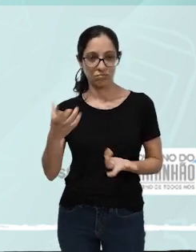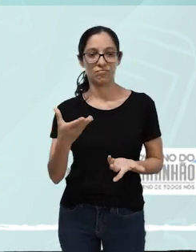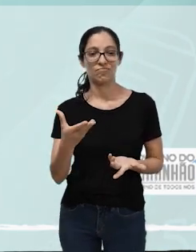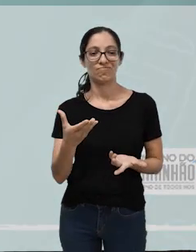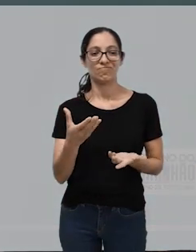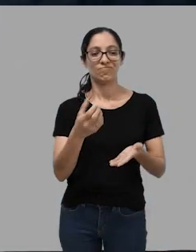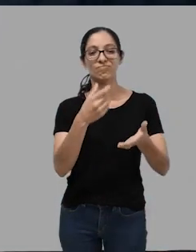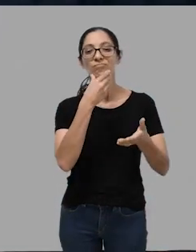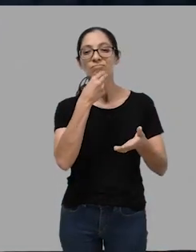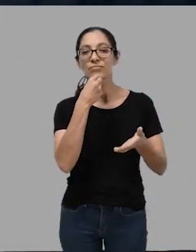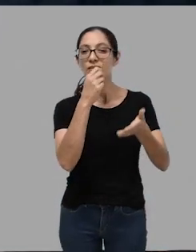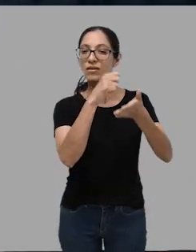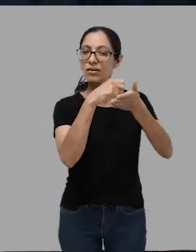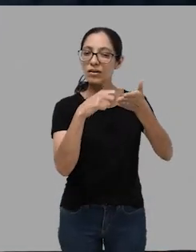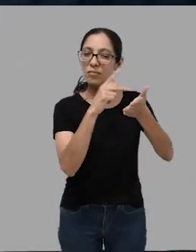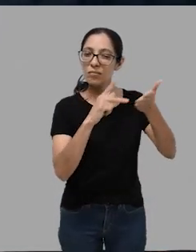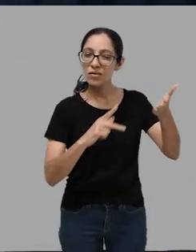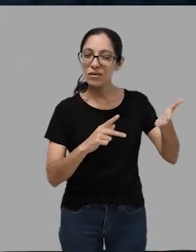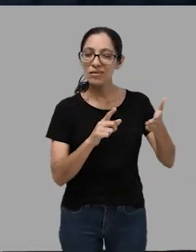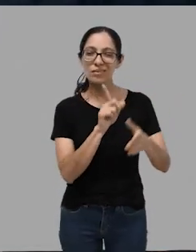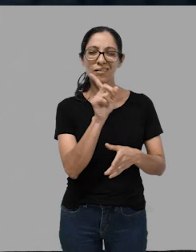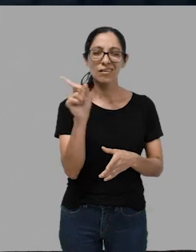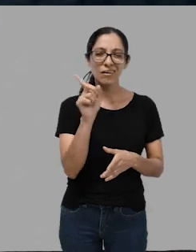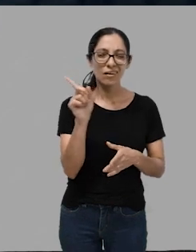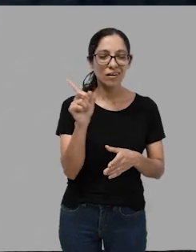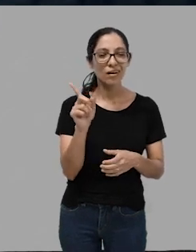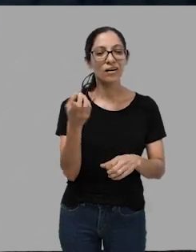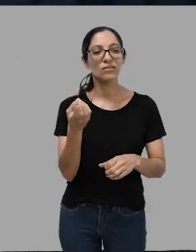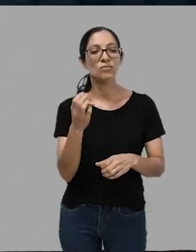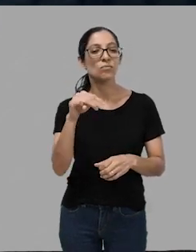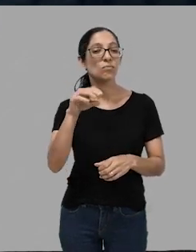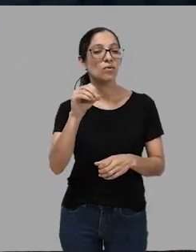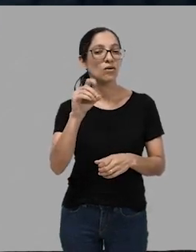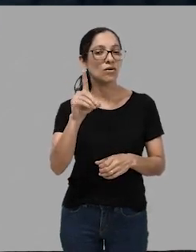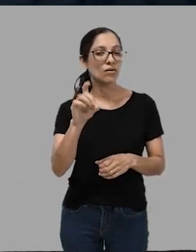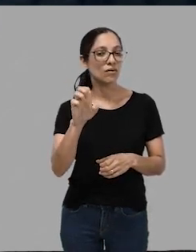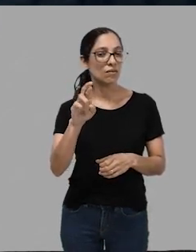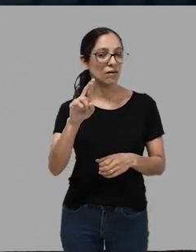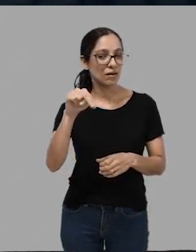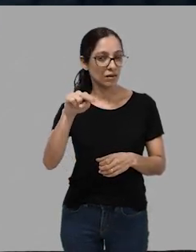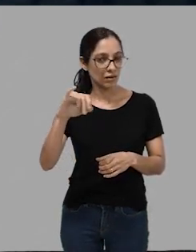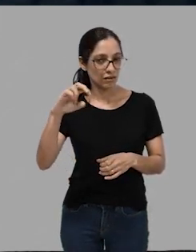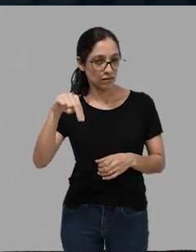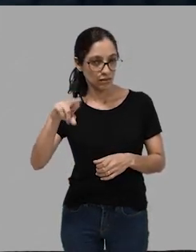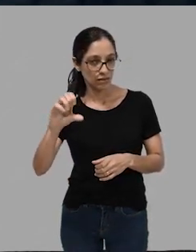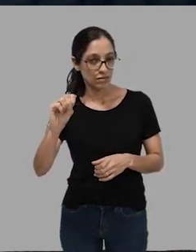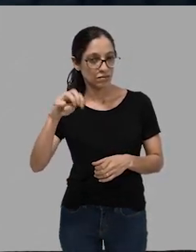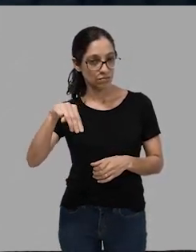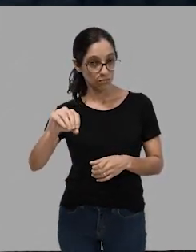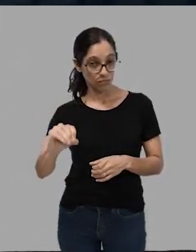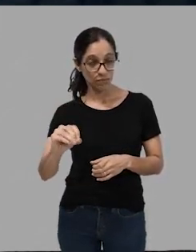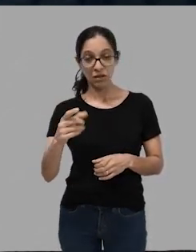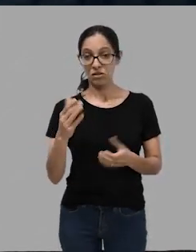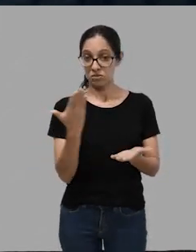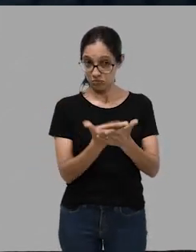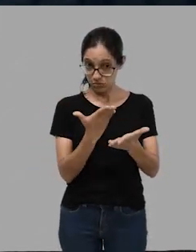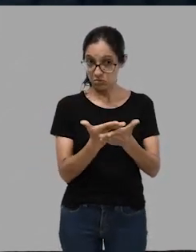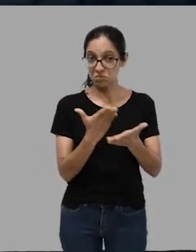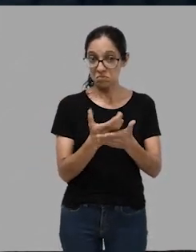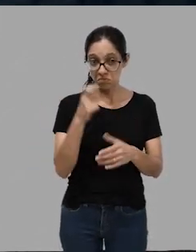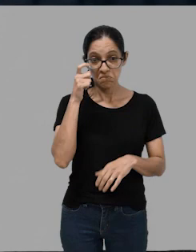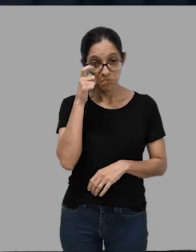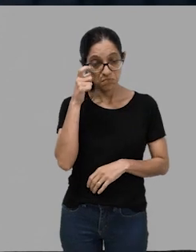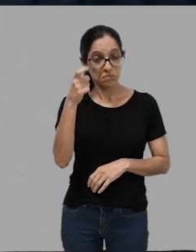poeta lá do modernismo onde você vai estudar mais tarde nós temos muita coisa interessante vamos ver nos exercícios